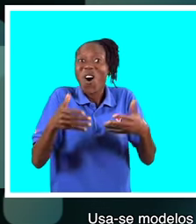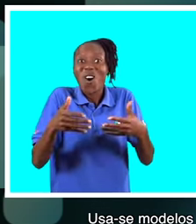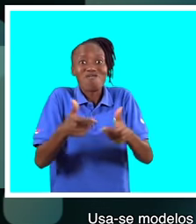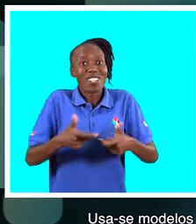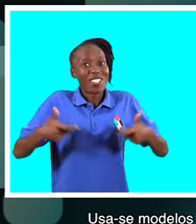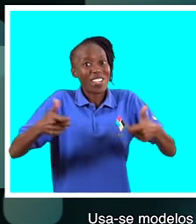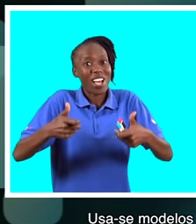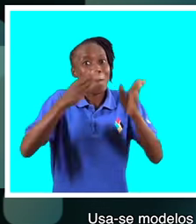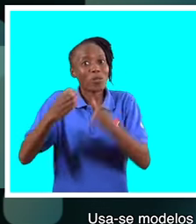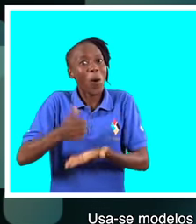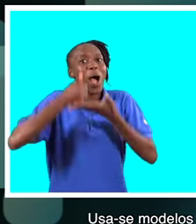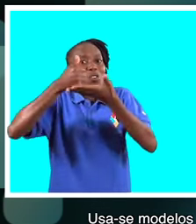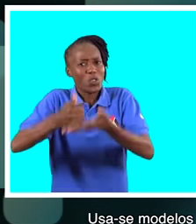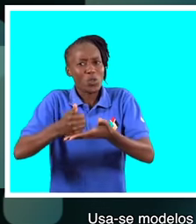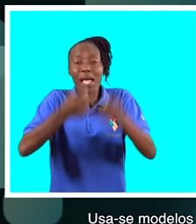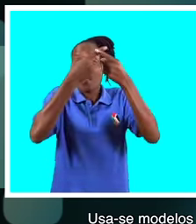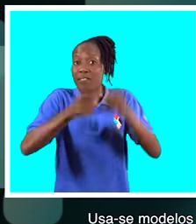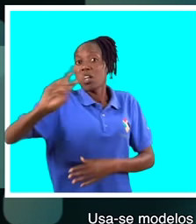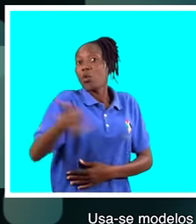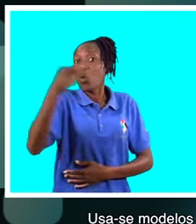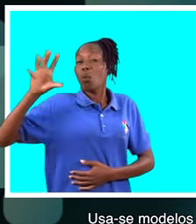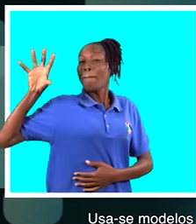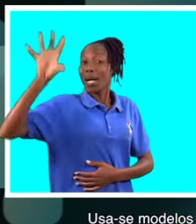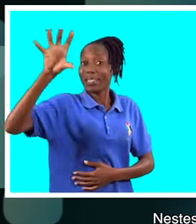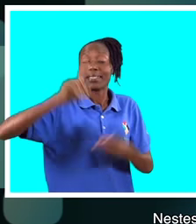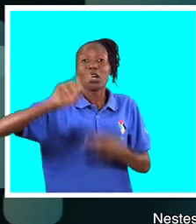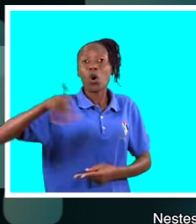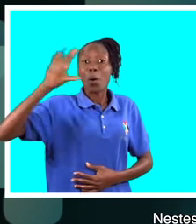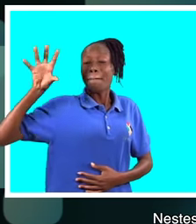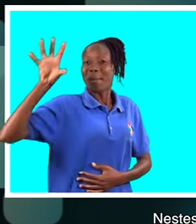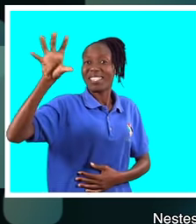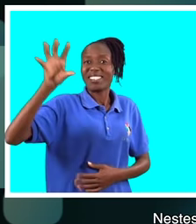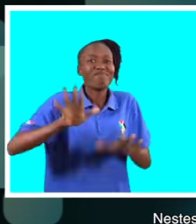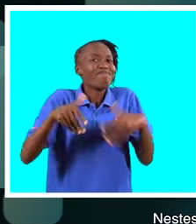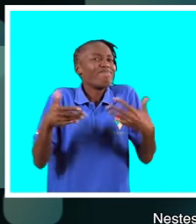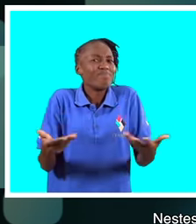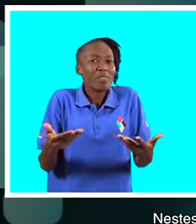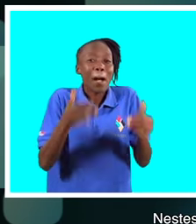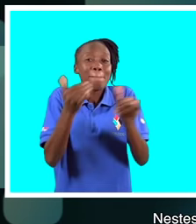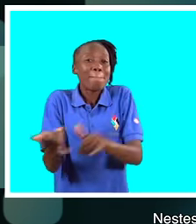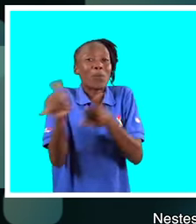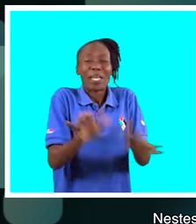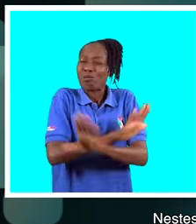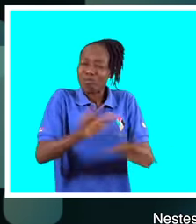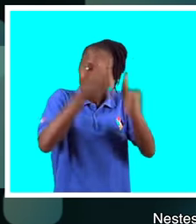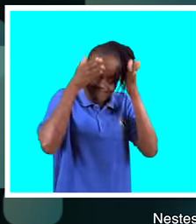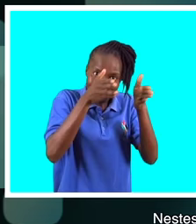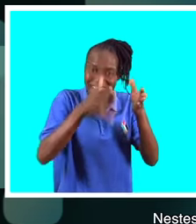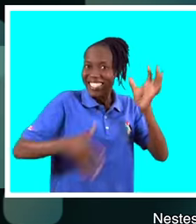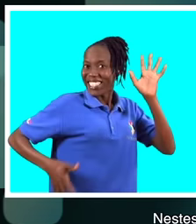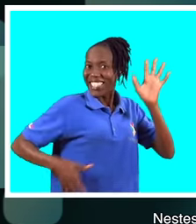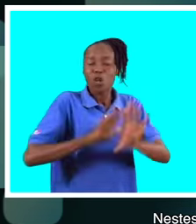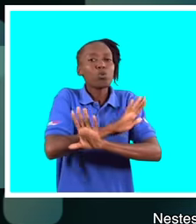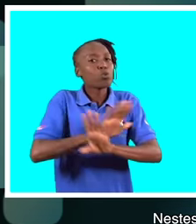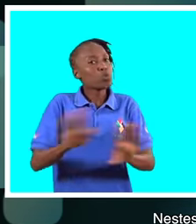o protocolo, que é uma coisa diferente dos outros países. Os outros países, modelo é só